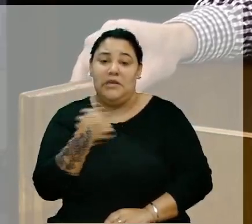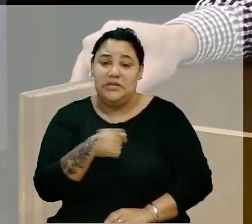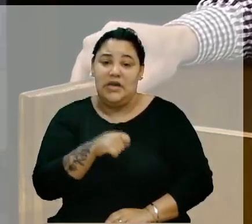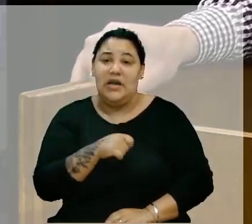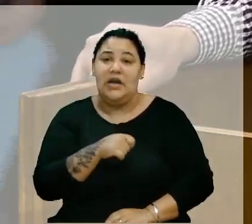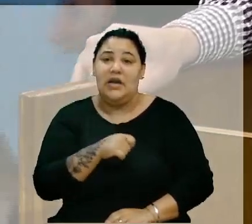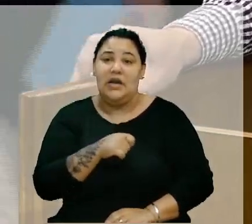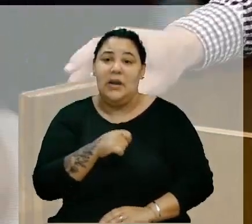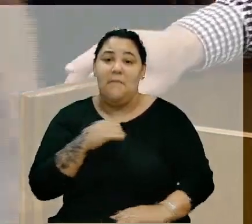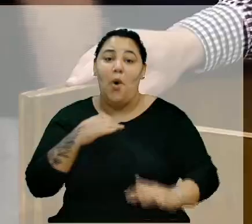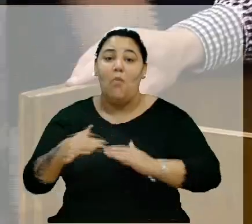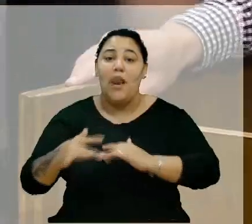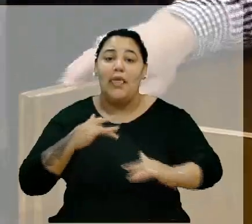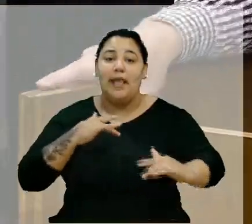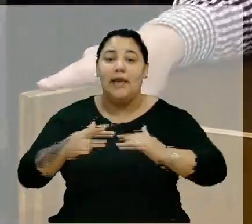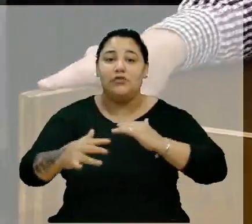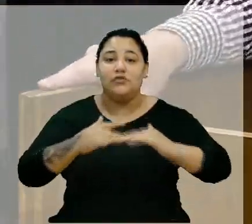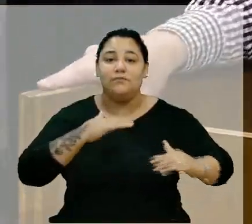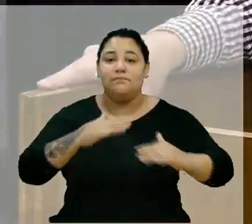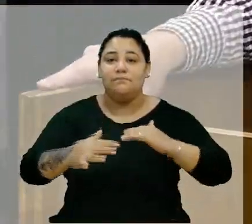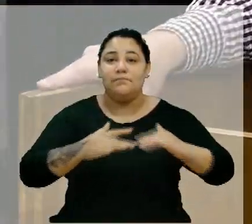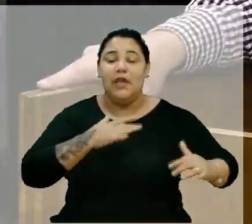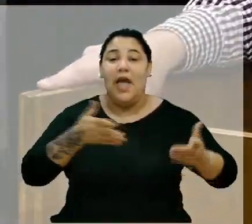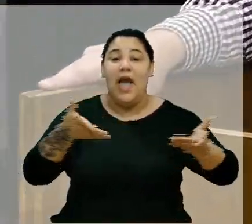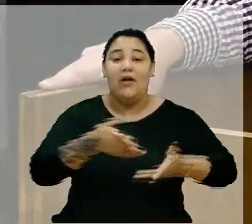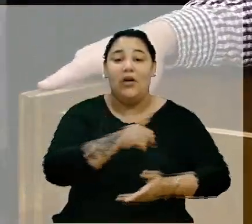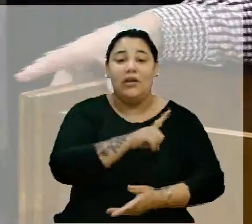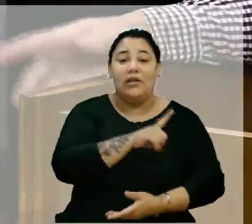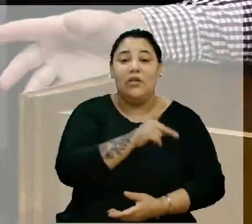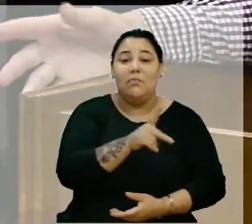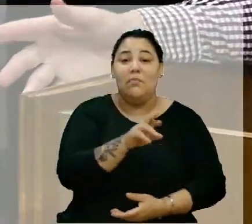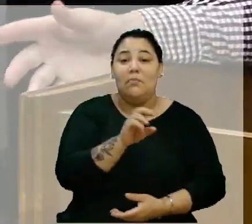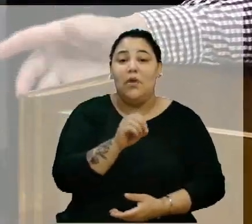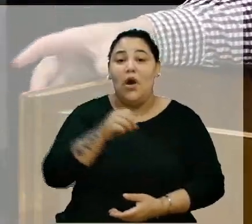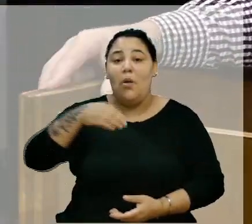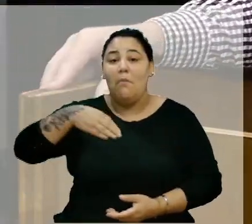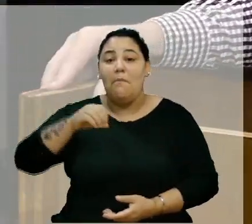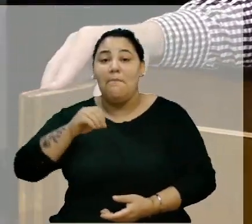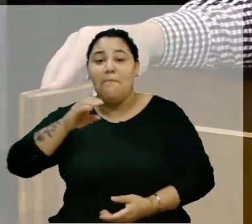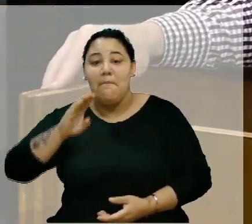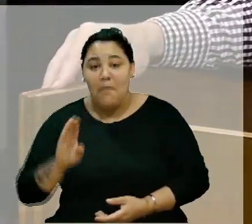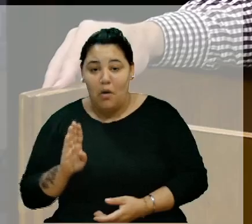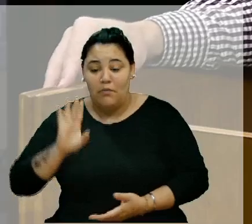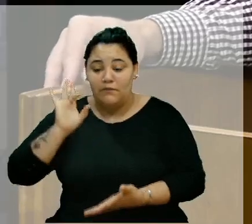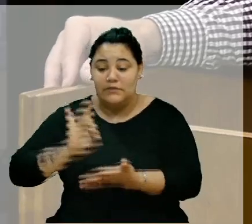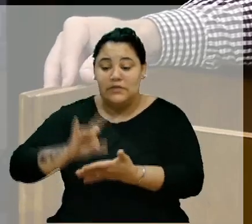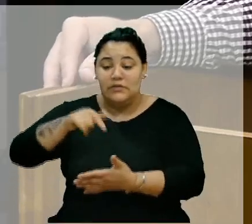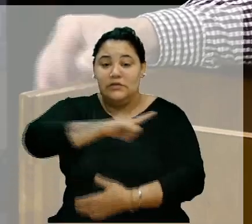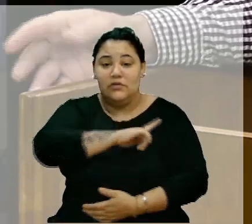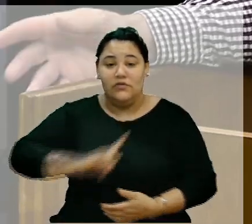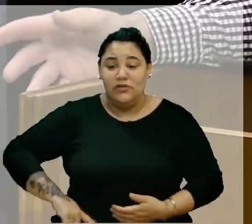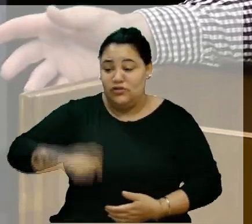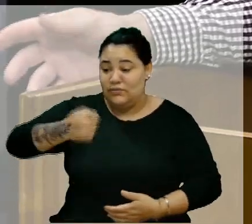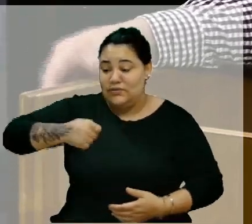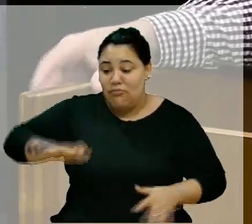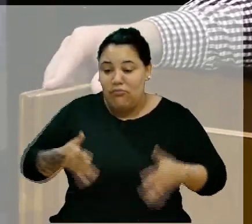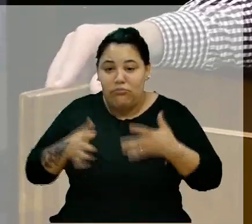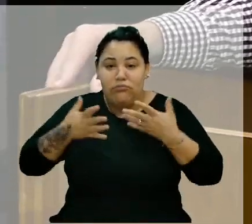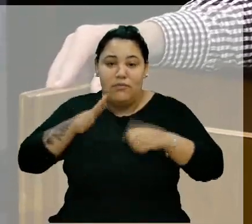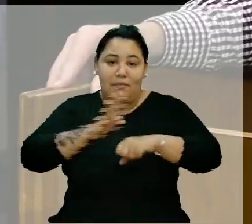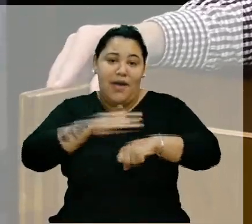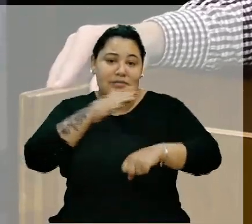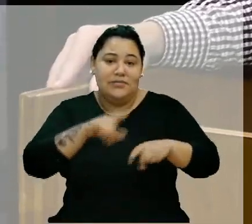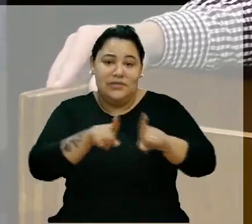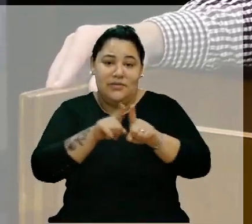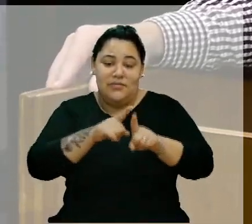agora com o Pramob realizado neste governo, a gente precisa ter um empenho maior e nós precisamos